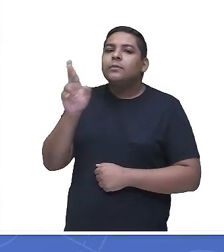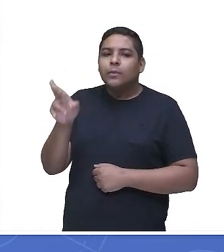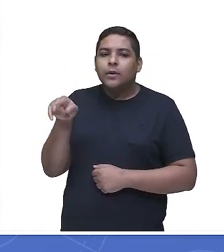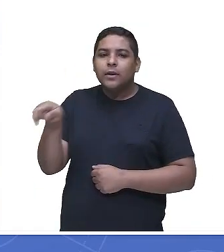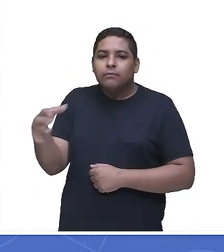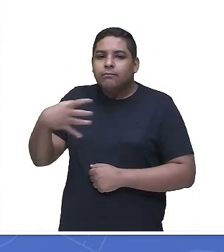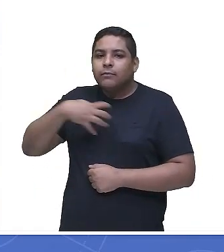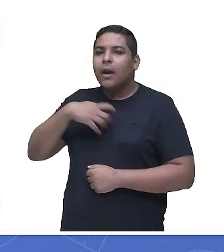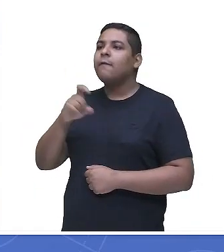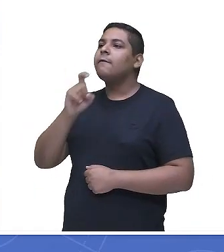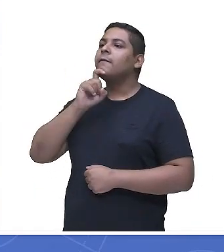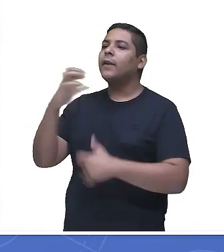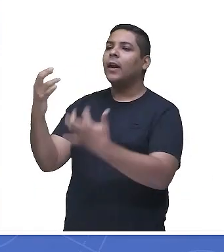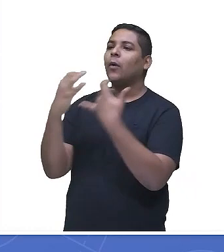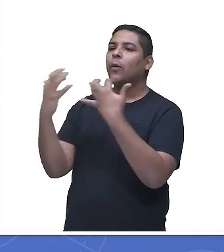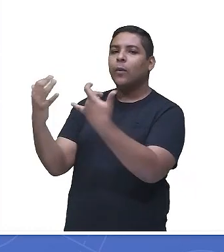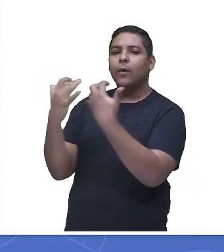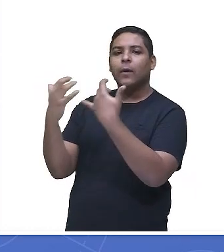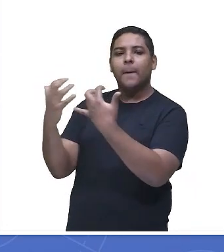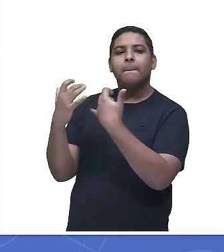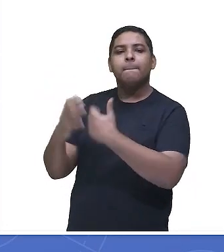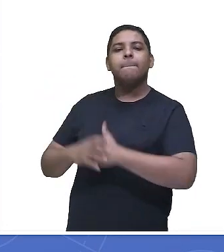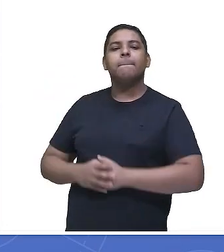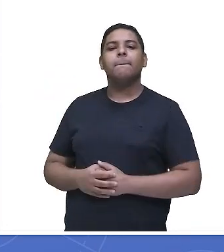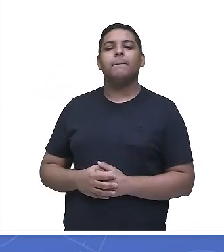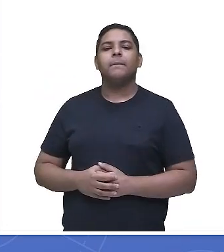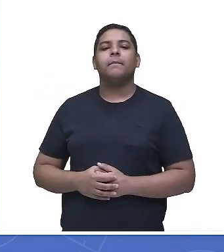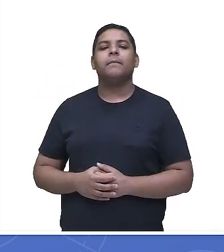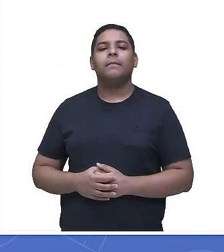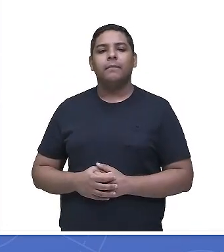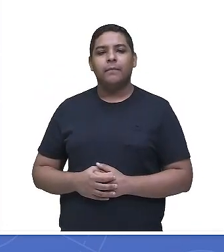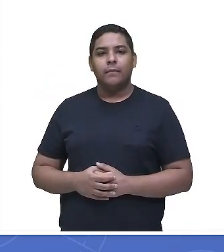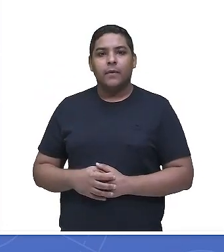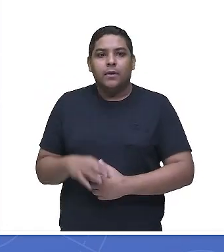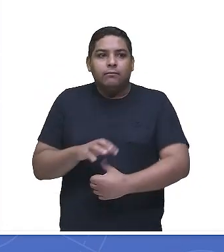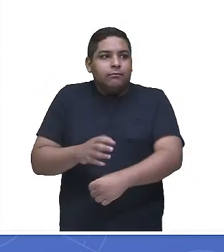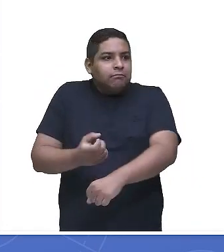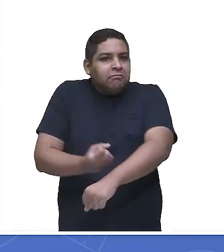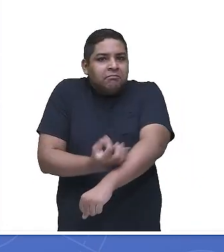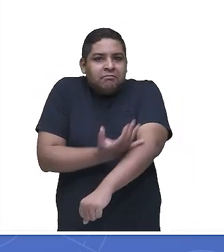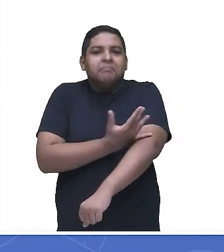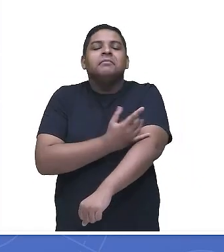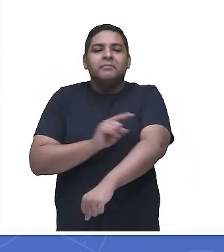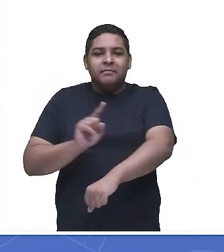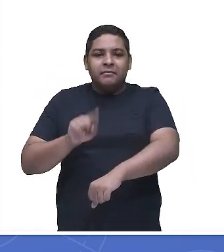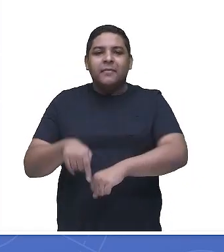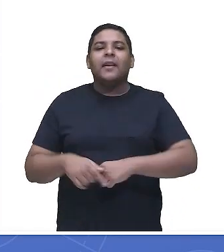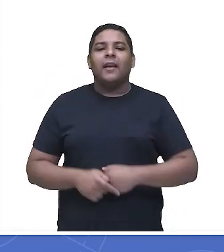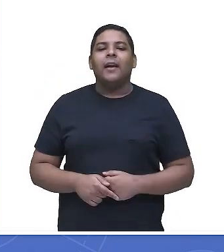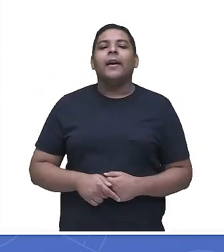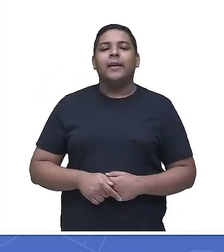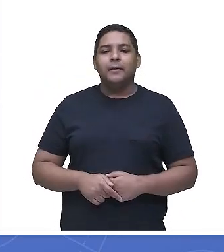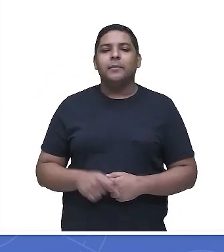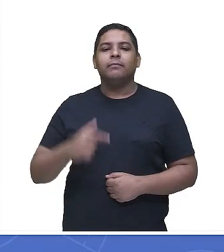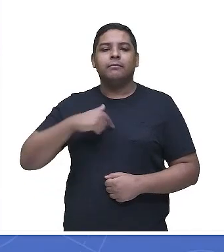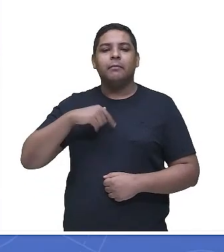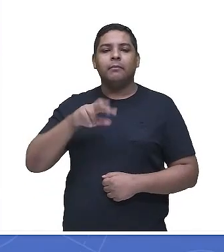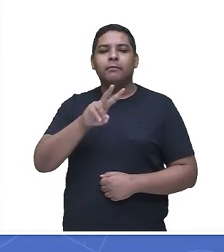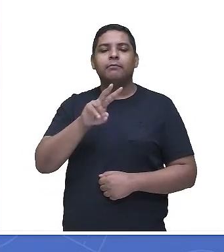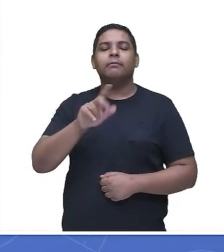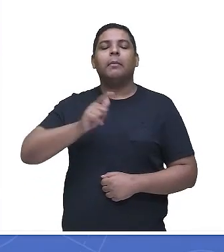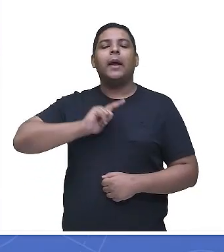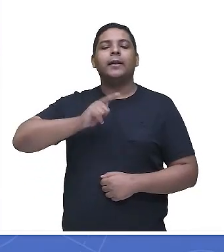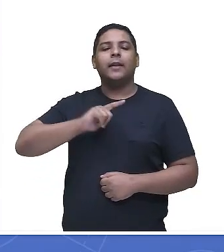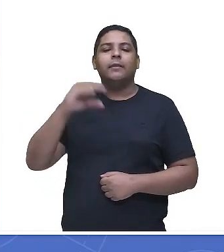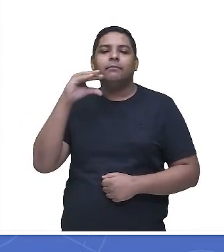ambiente? O frio do 350, né? E eu respondi como? Eita, me arrepiando para criar uma camada aqui de calor.